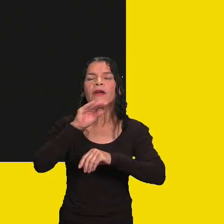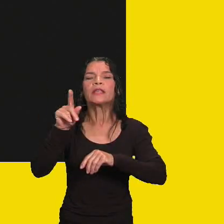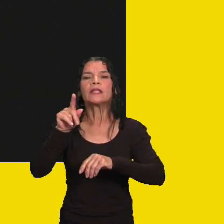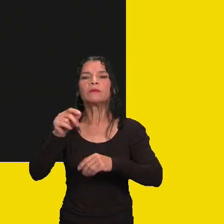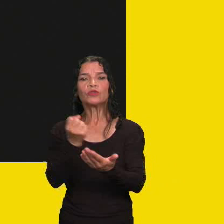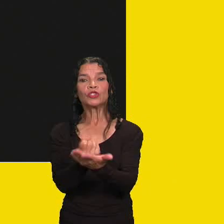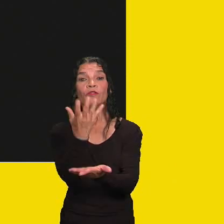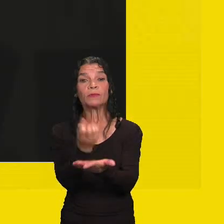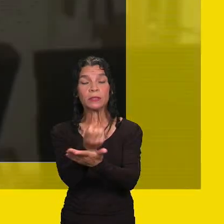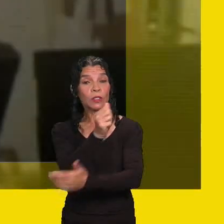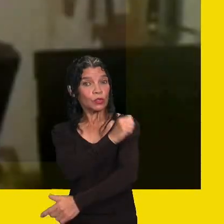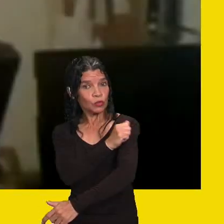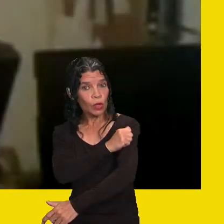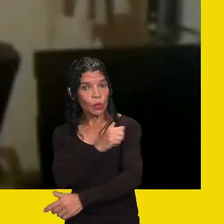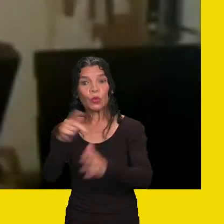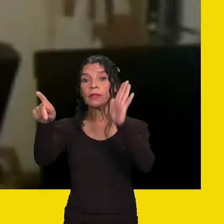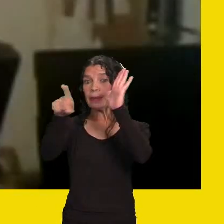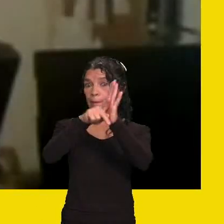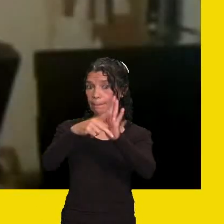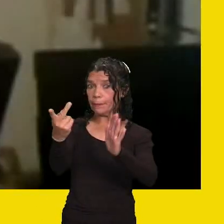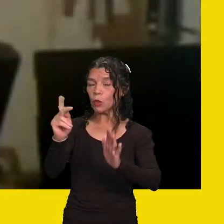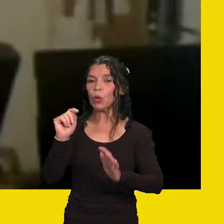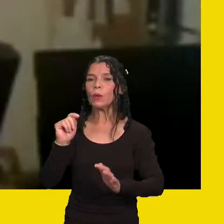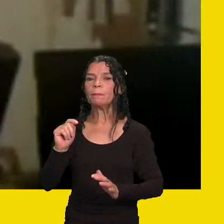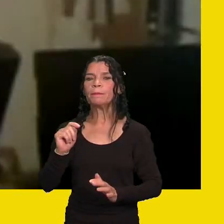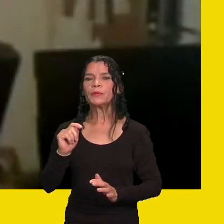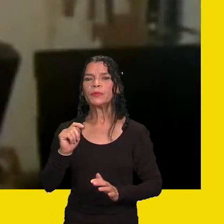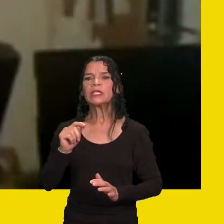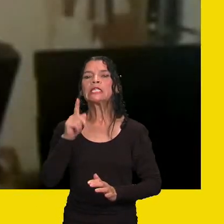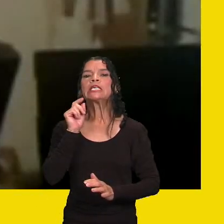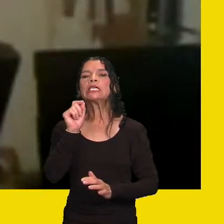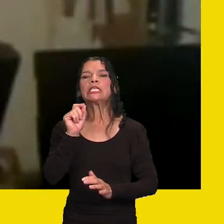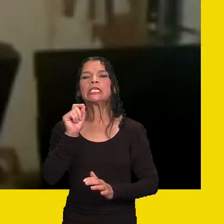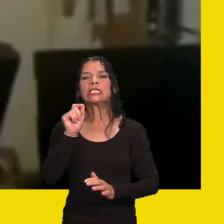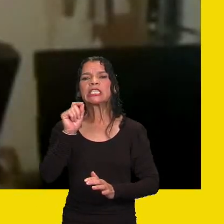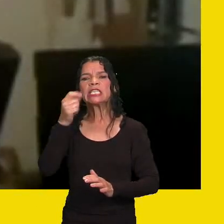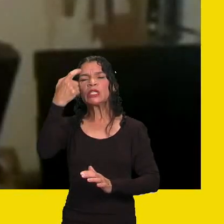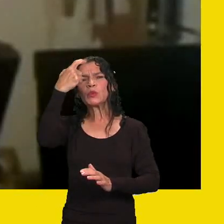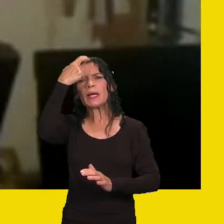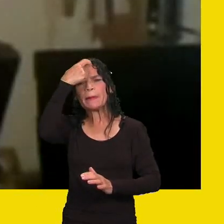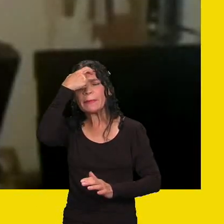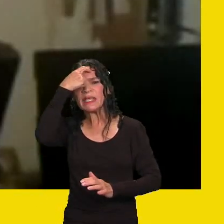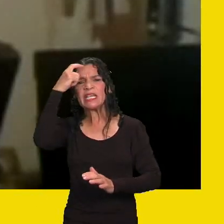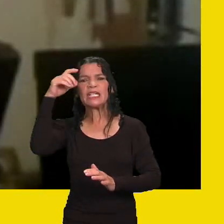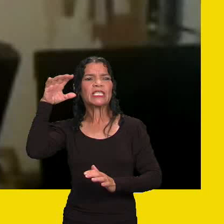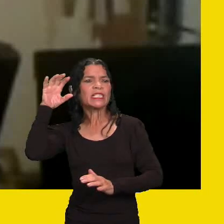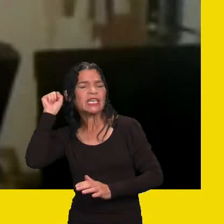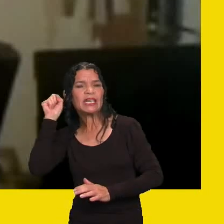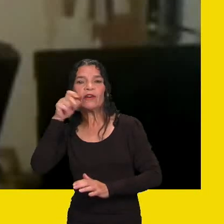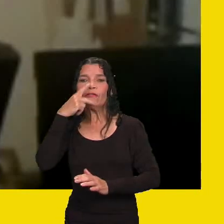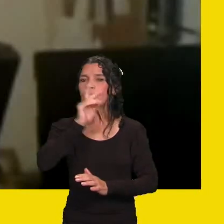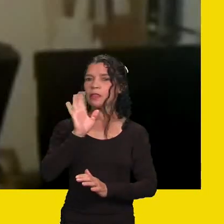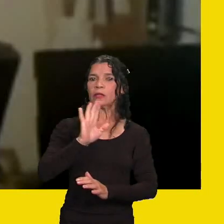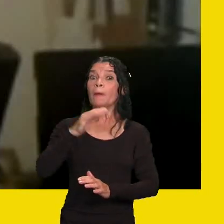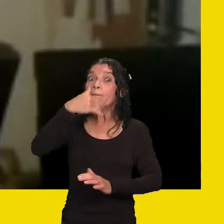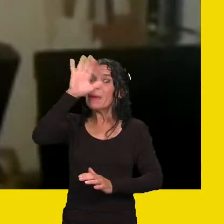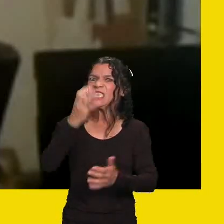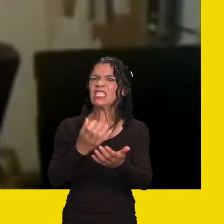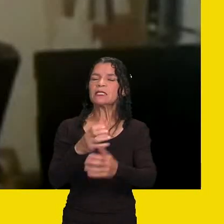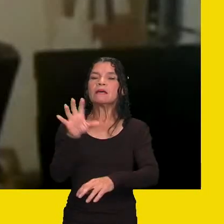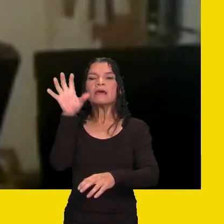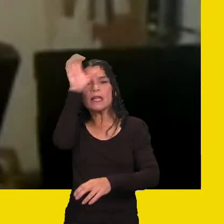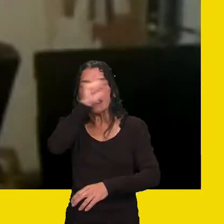que o aluno é a protagonista e que ultrapassa a decodificação, a gente até tem